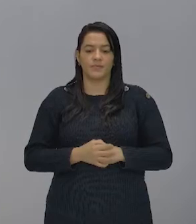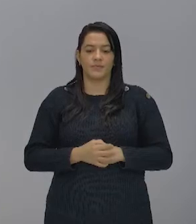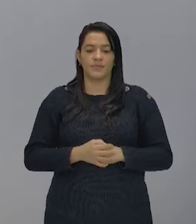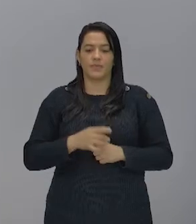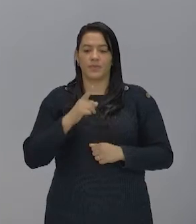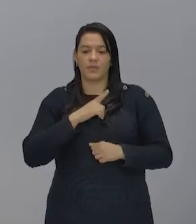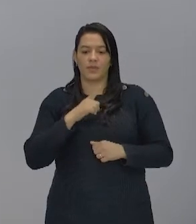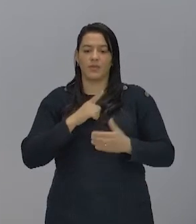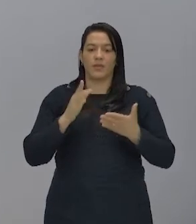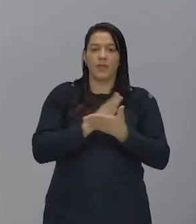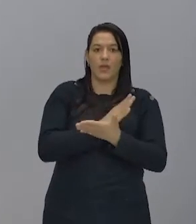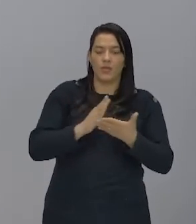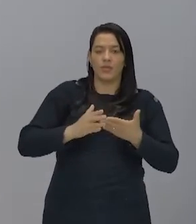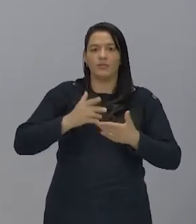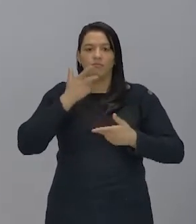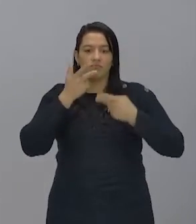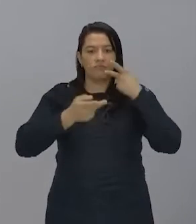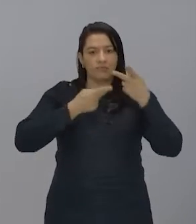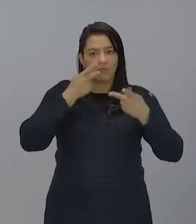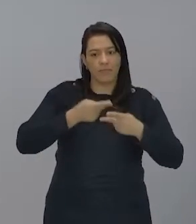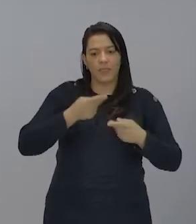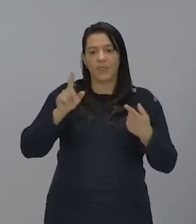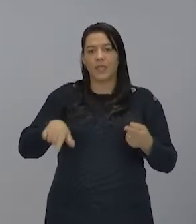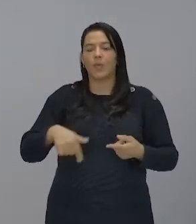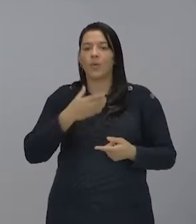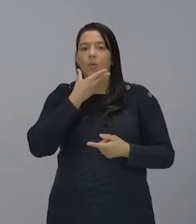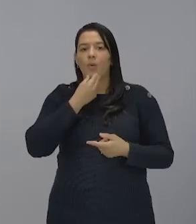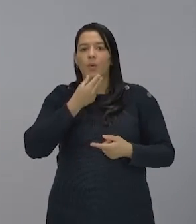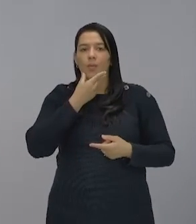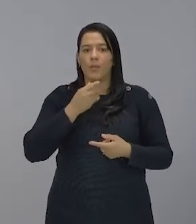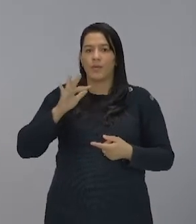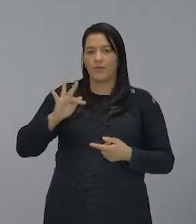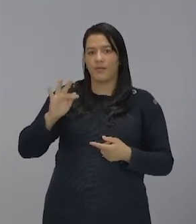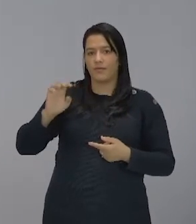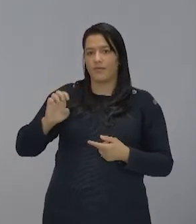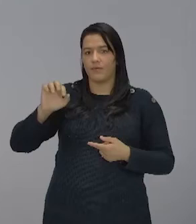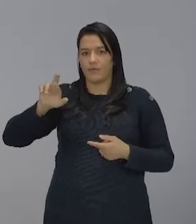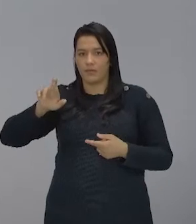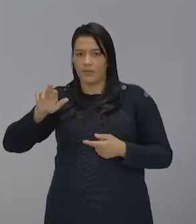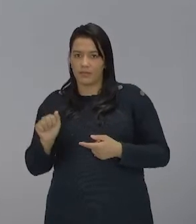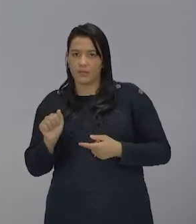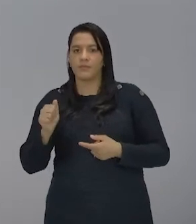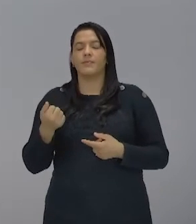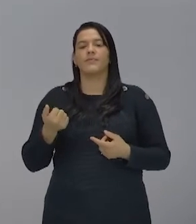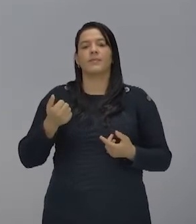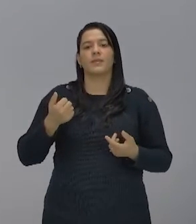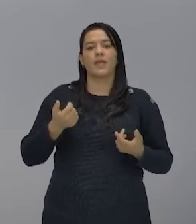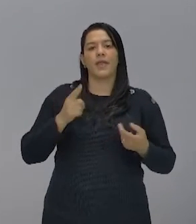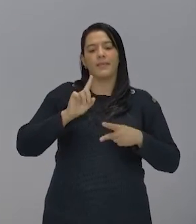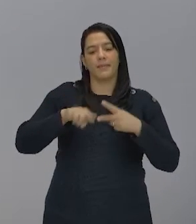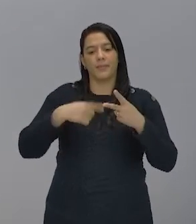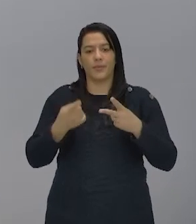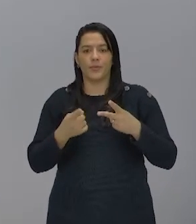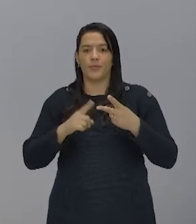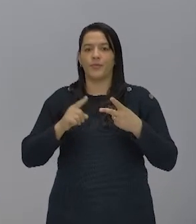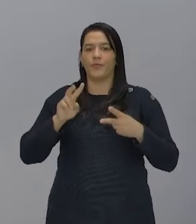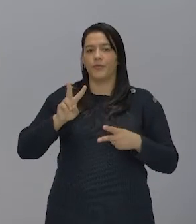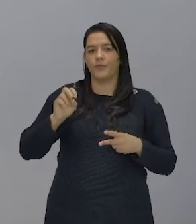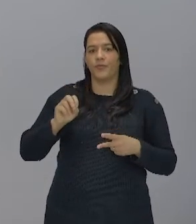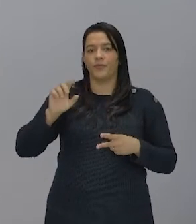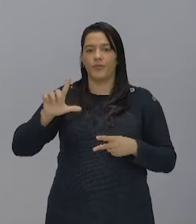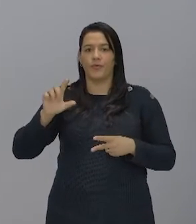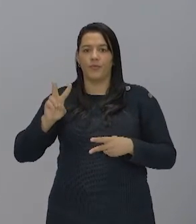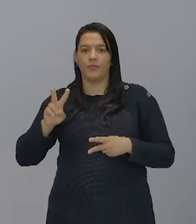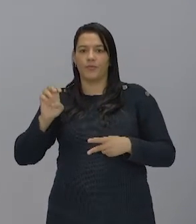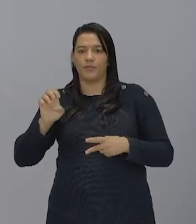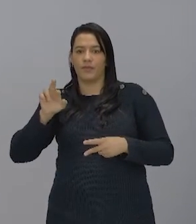personagens falando formalmente, que você tem o Fera, por exemplo, né, que é aquela linguagem científica, aí o Wolverine falando lá Bub,